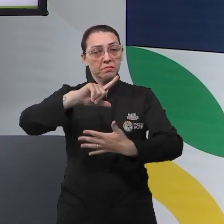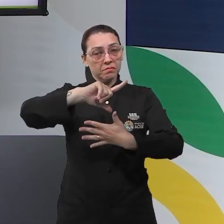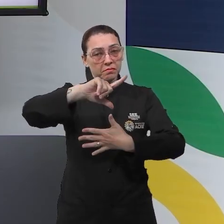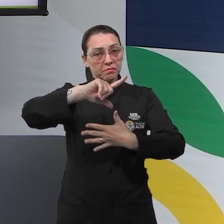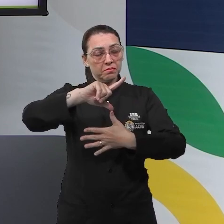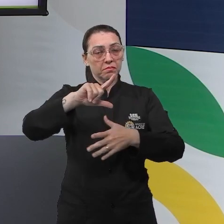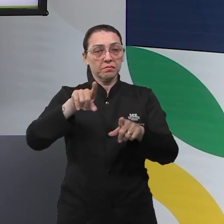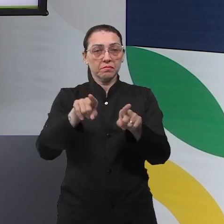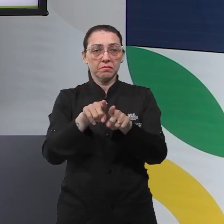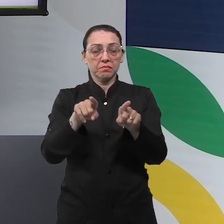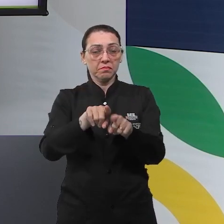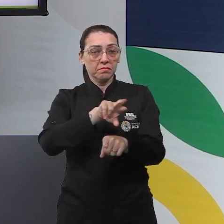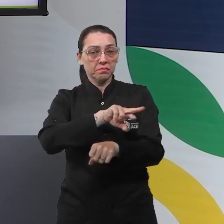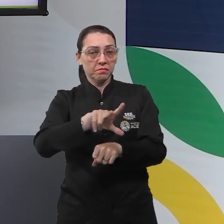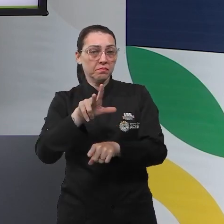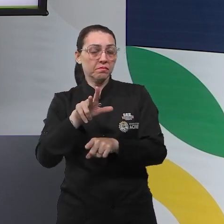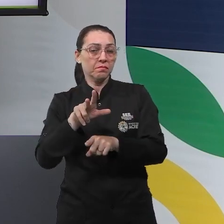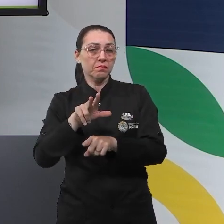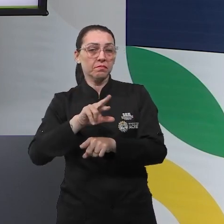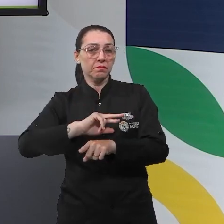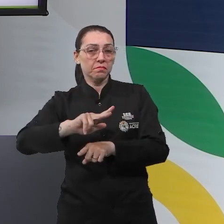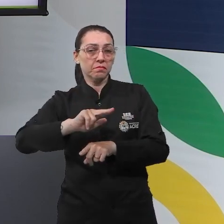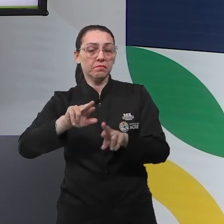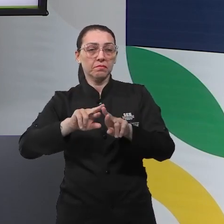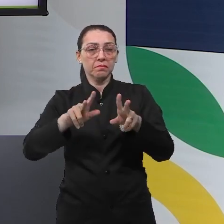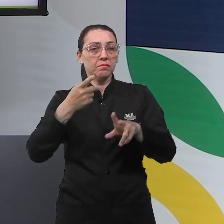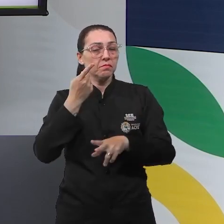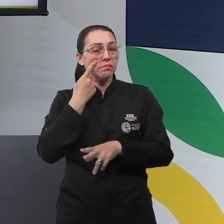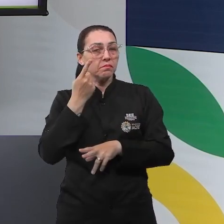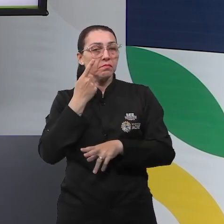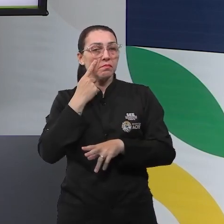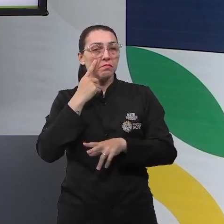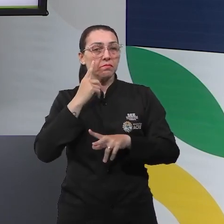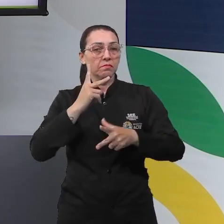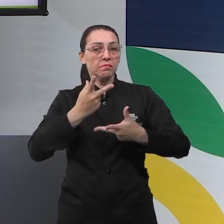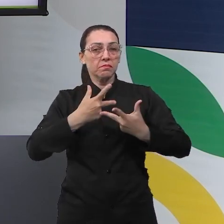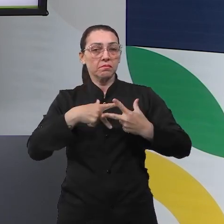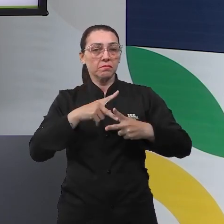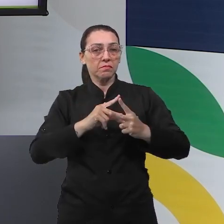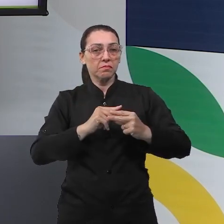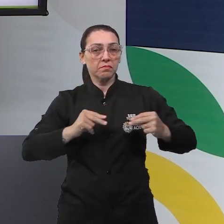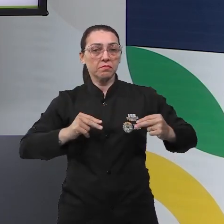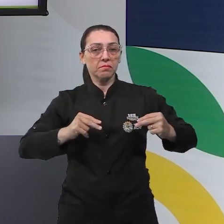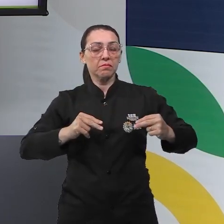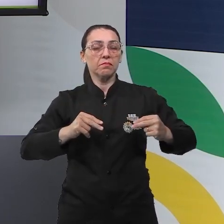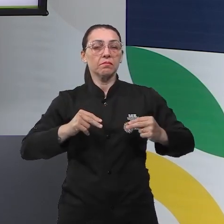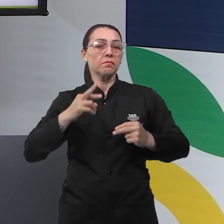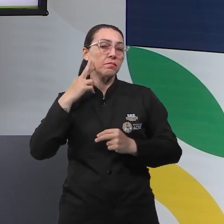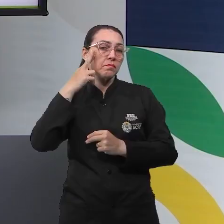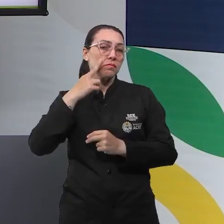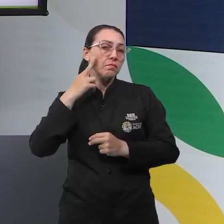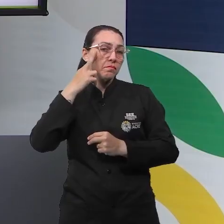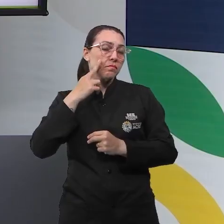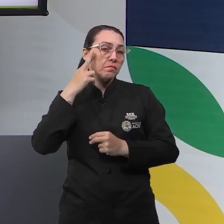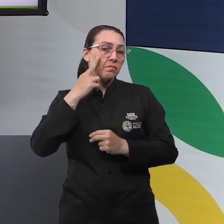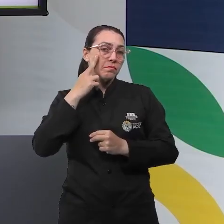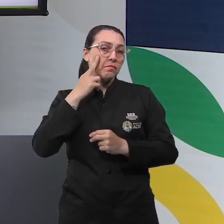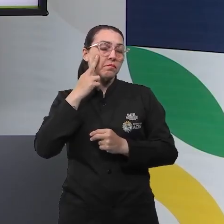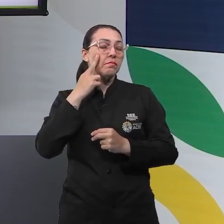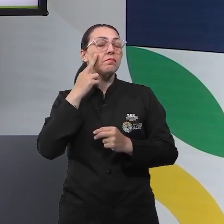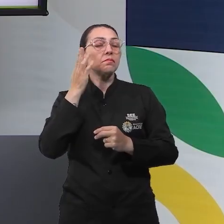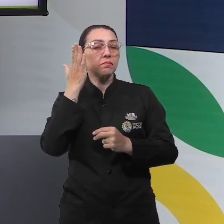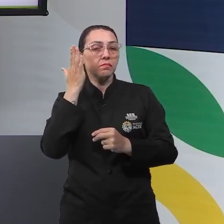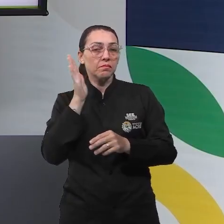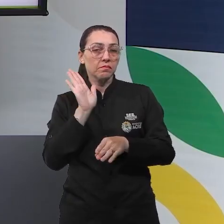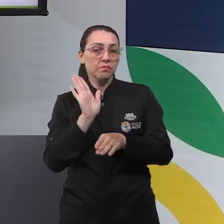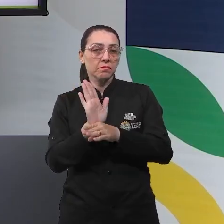não são diferentes. Observe que temos ali a figura do lacinho rosa, que também é um recurso ali não verbal que ajuda a